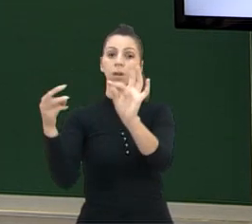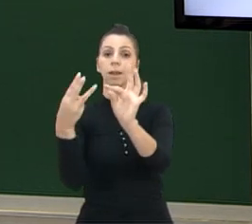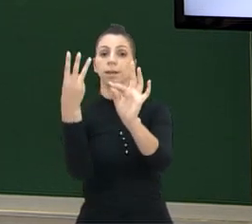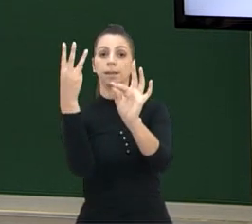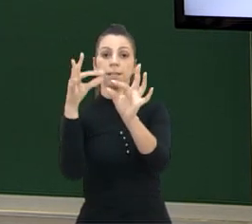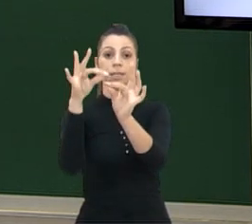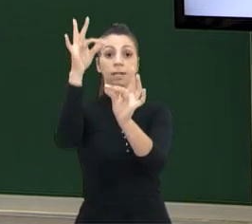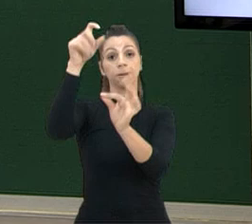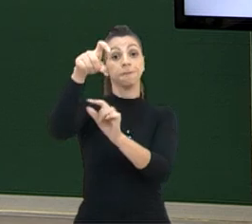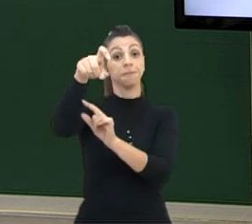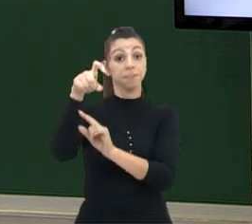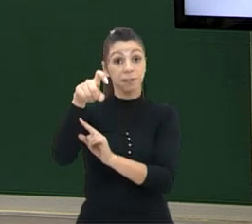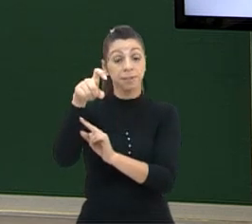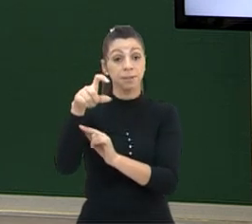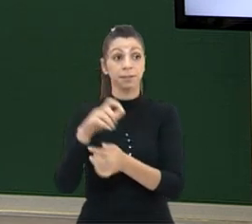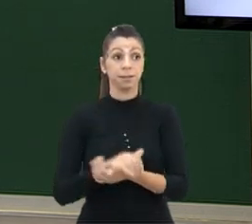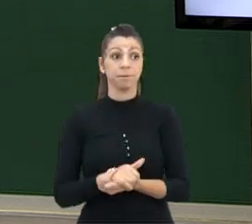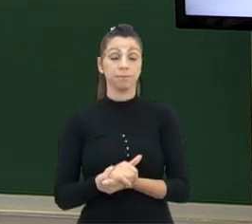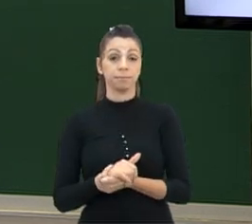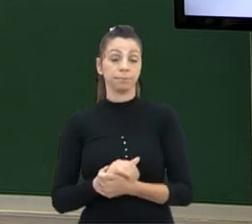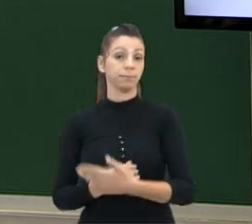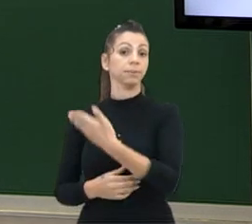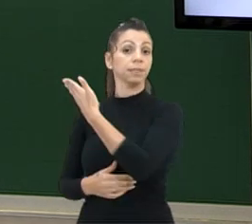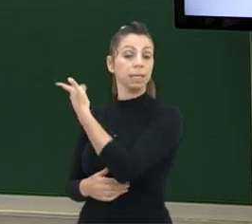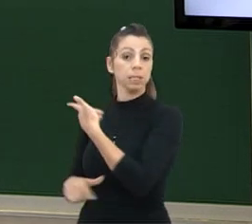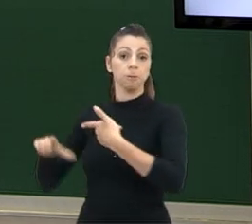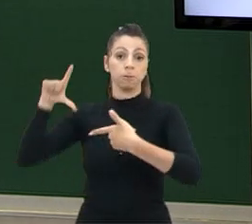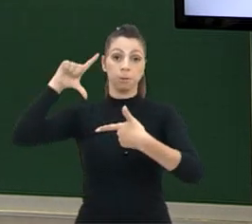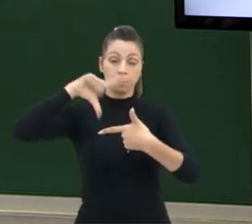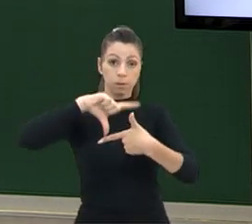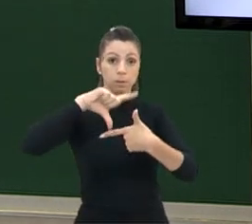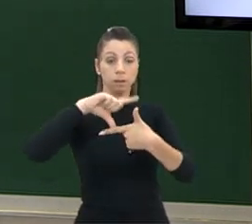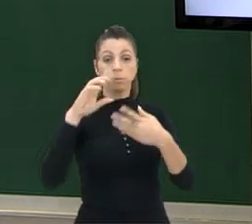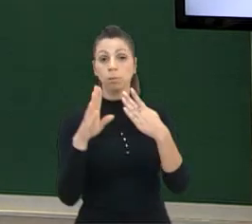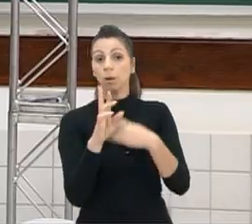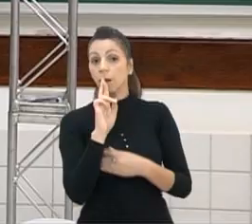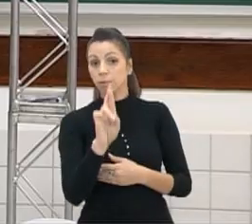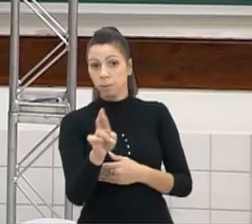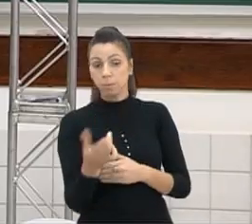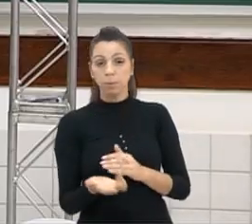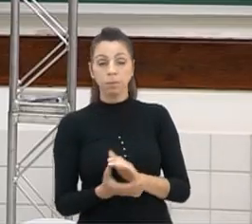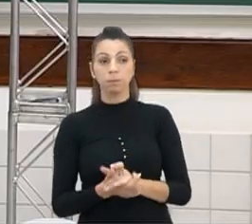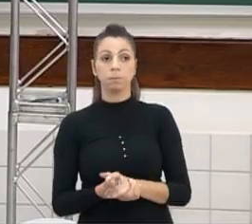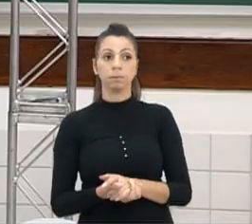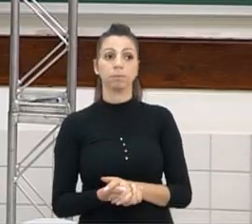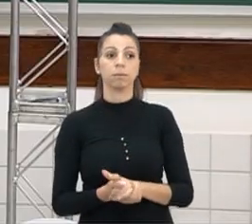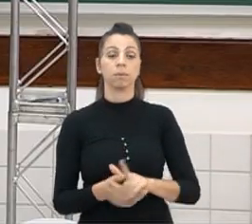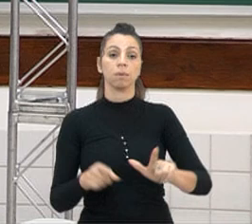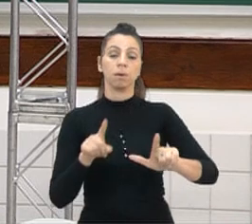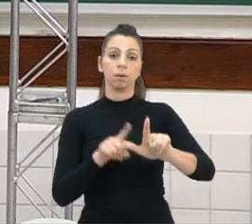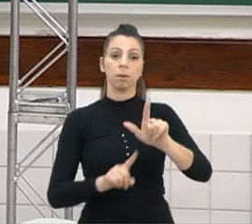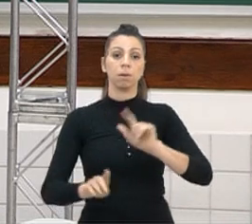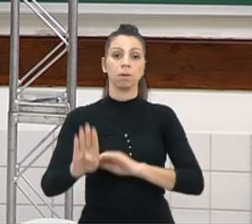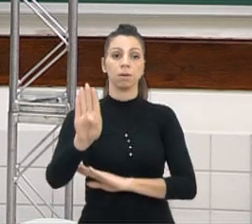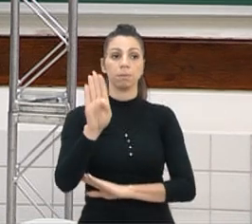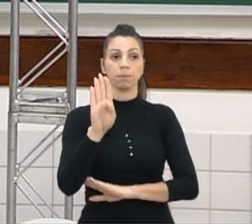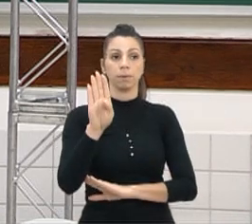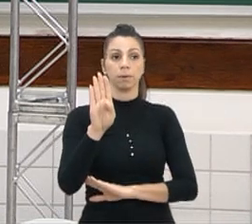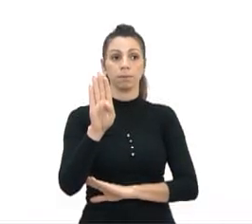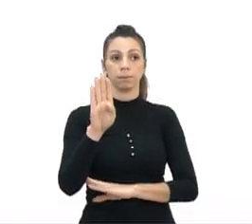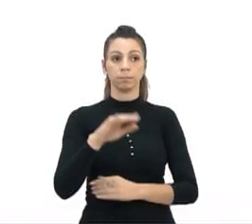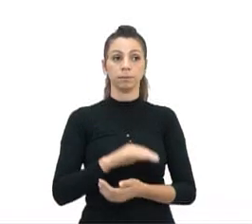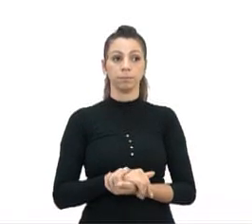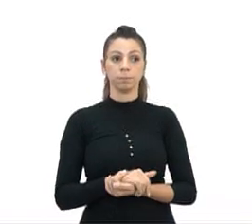largura x. Esse é o retângulo que eu tenho como resultado. A letra B ficaria